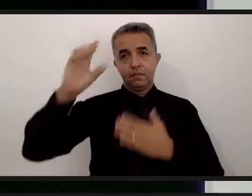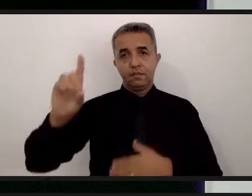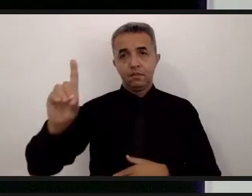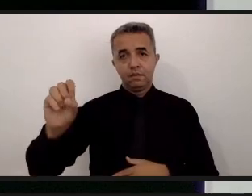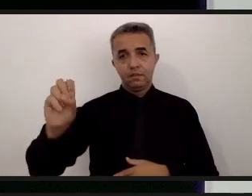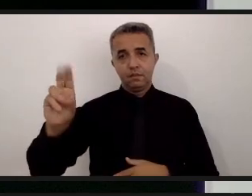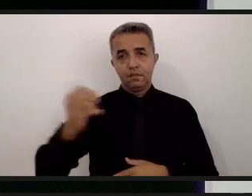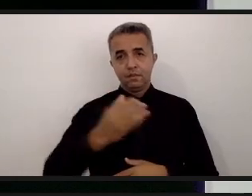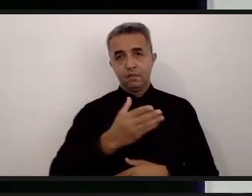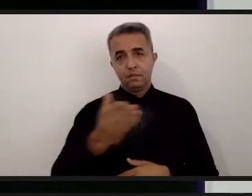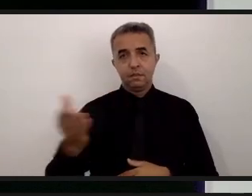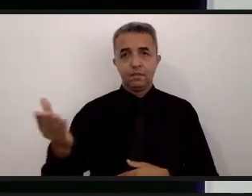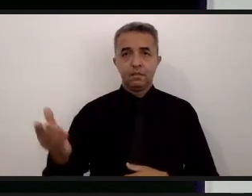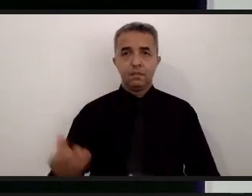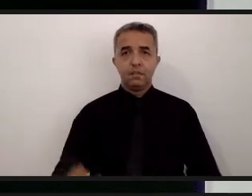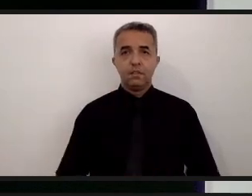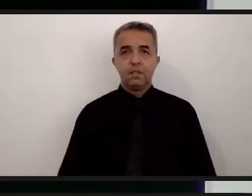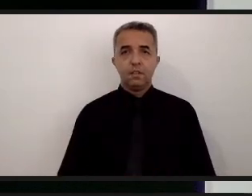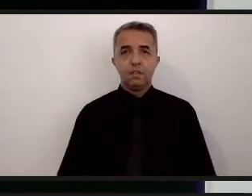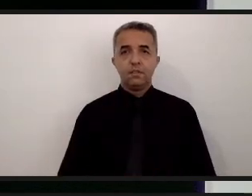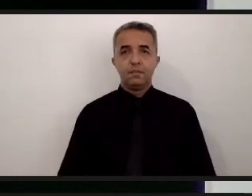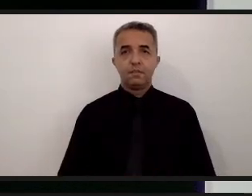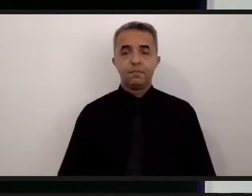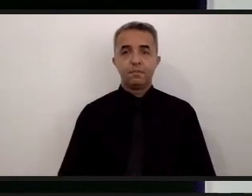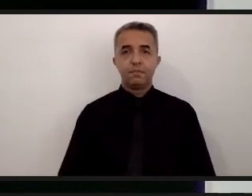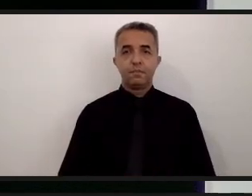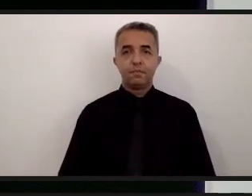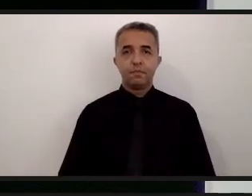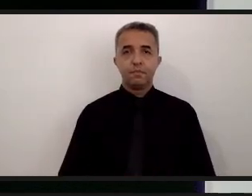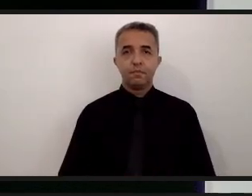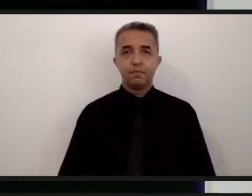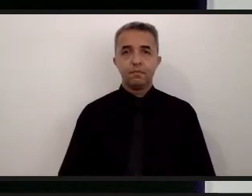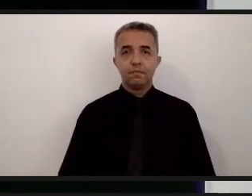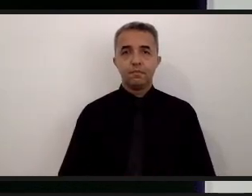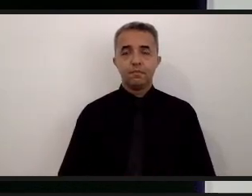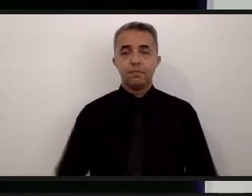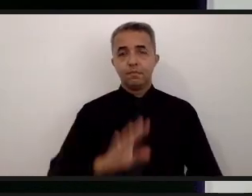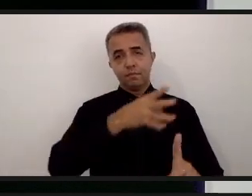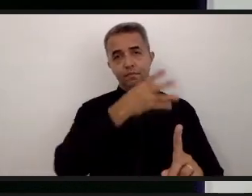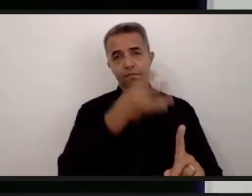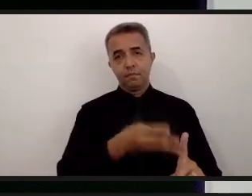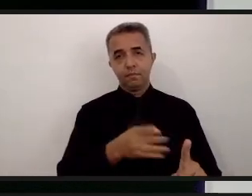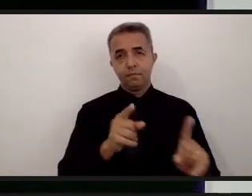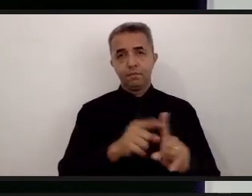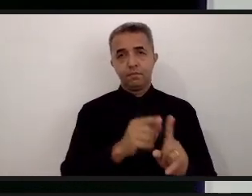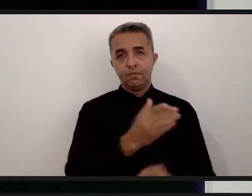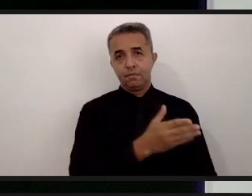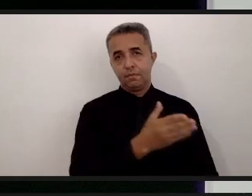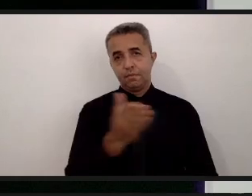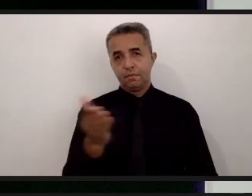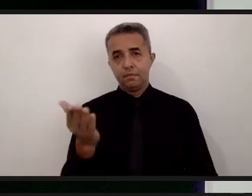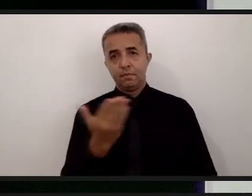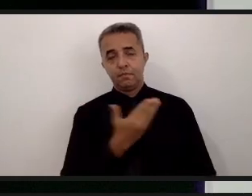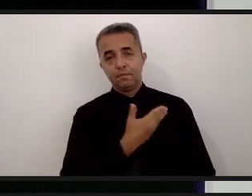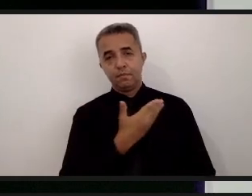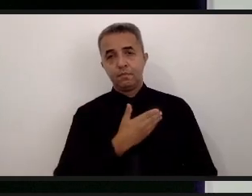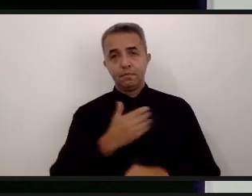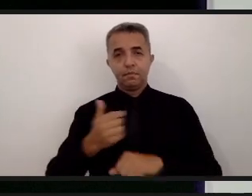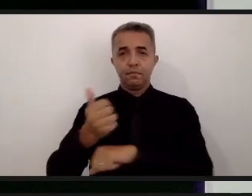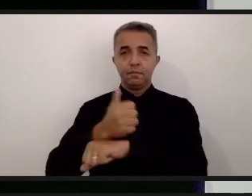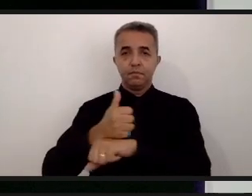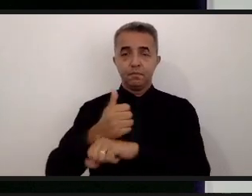E não podia deixar de citar também, né? De homenagear também as minhas colegas profissionais hoje, né? Nesse